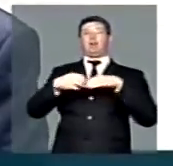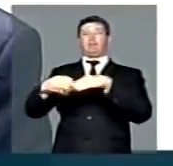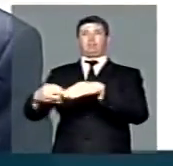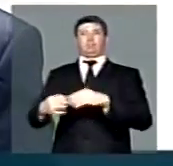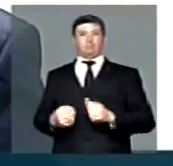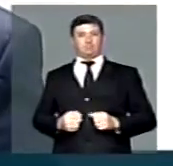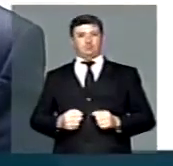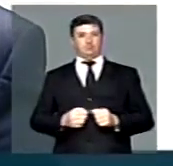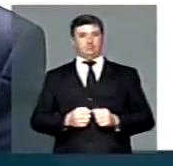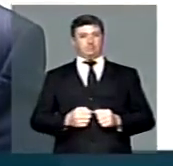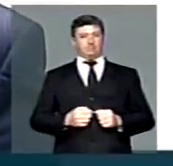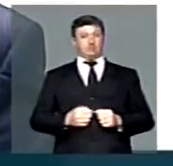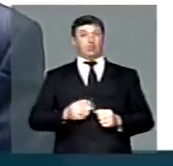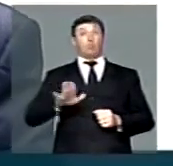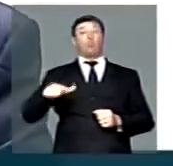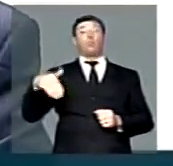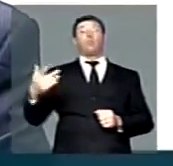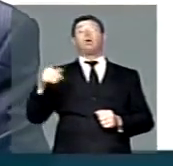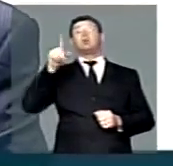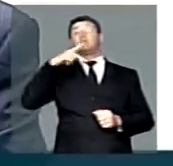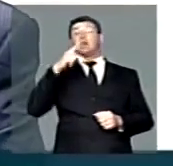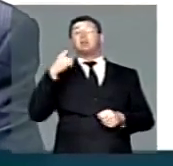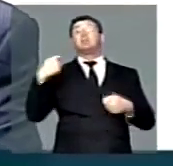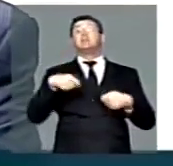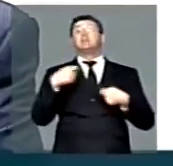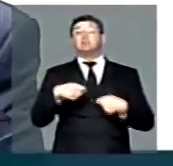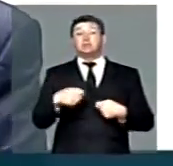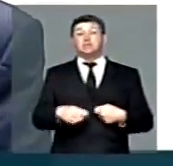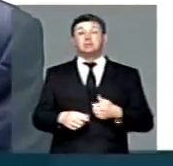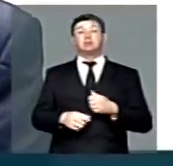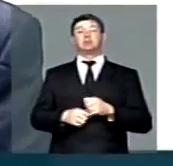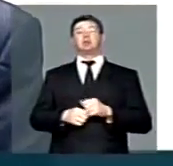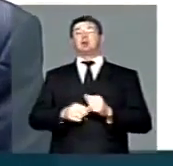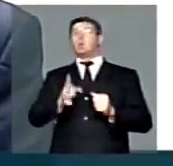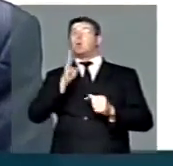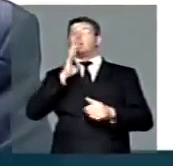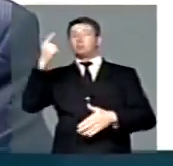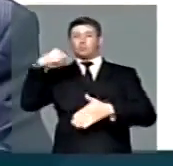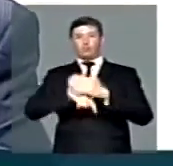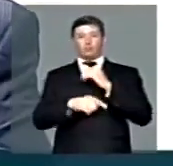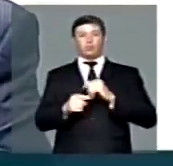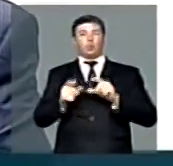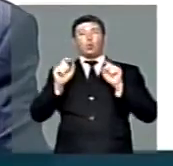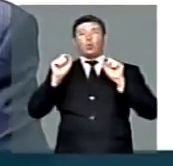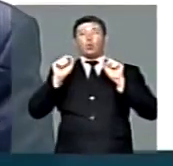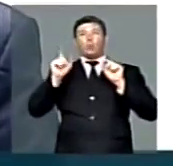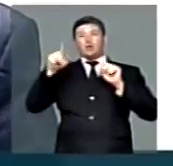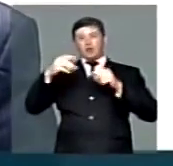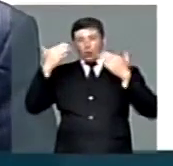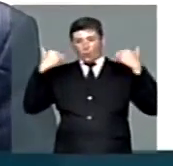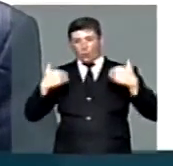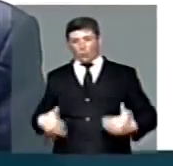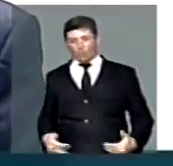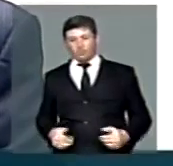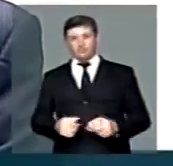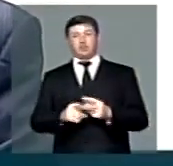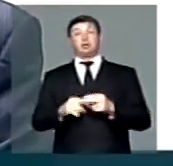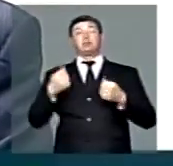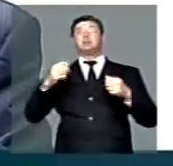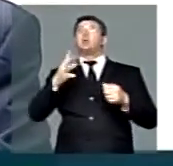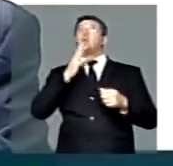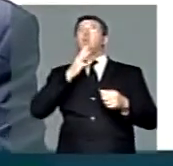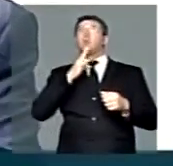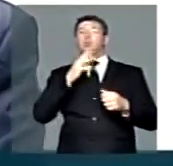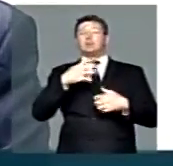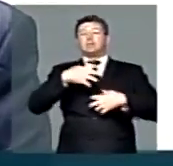Excelência diz que eles precisam ter o conhecimento do que é o corpo humano, eles precisam